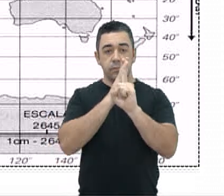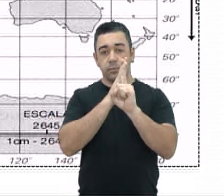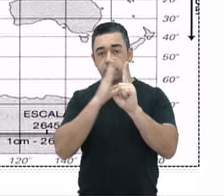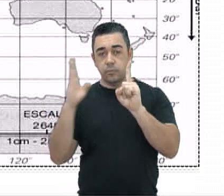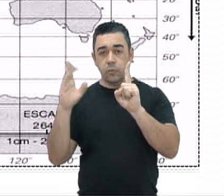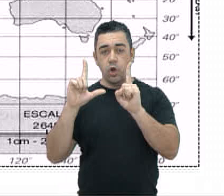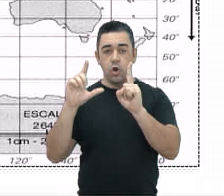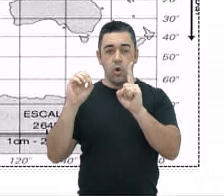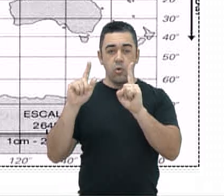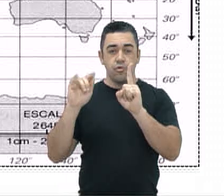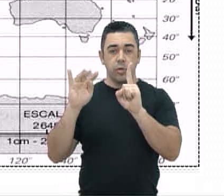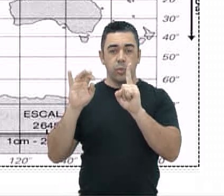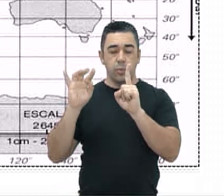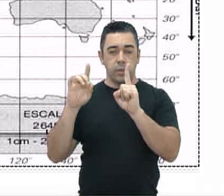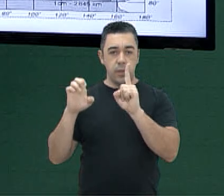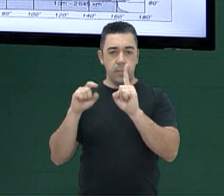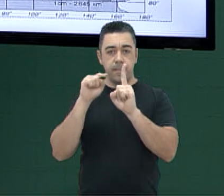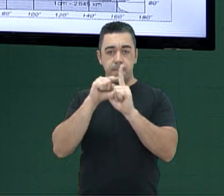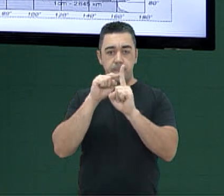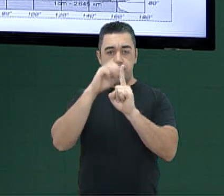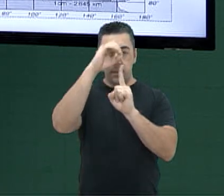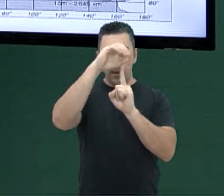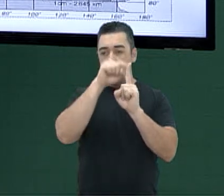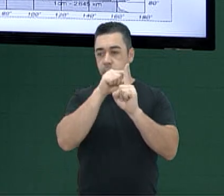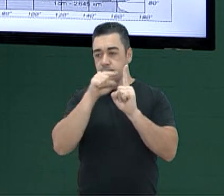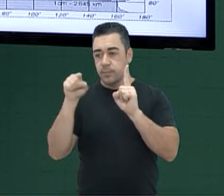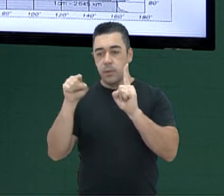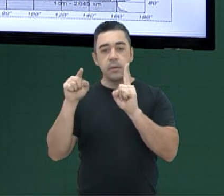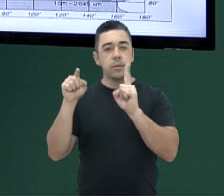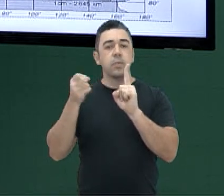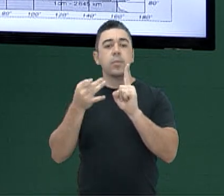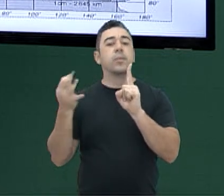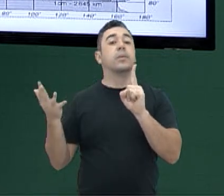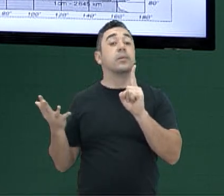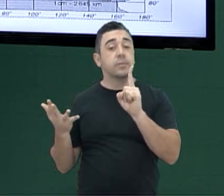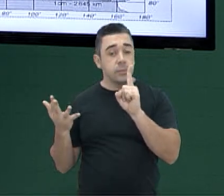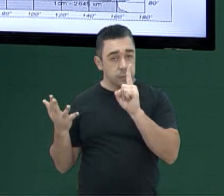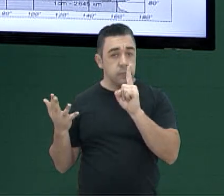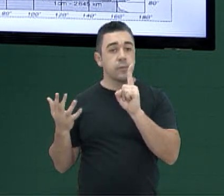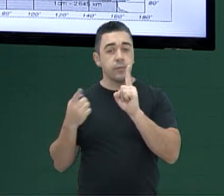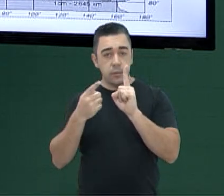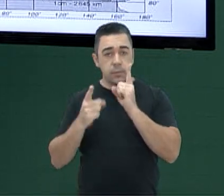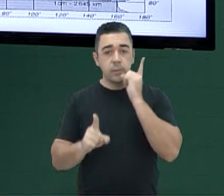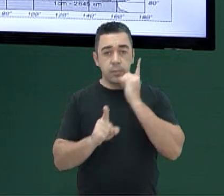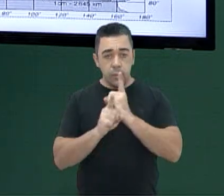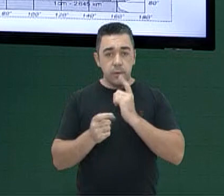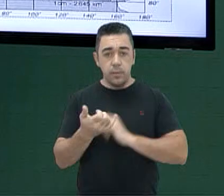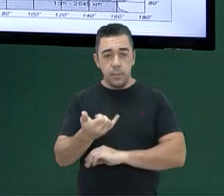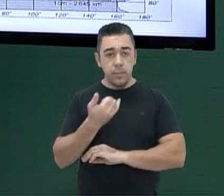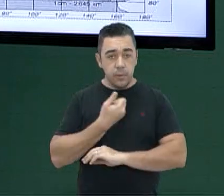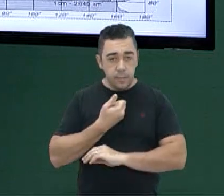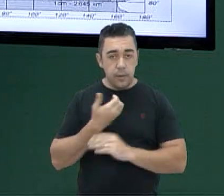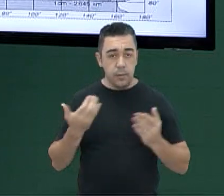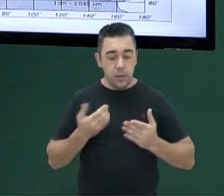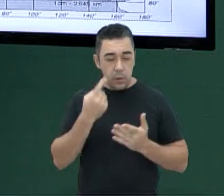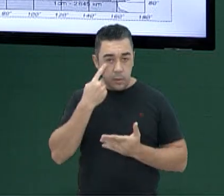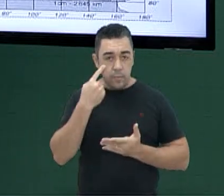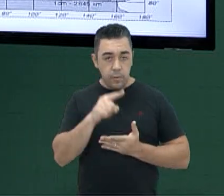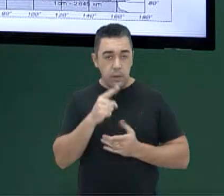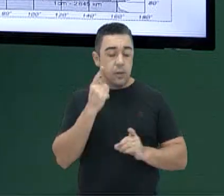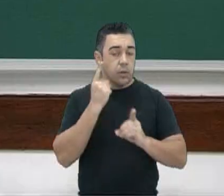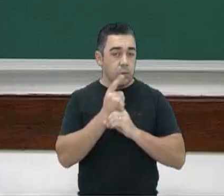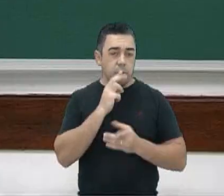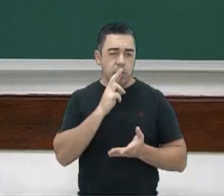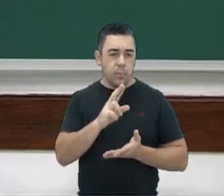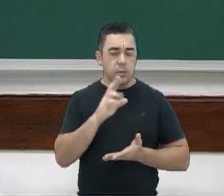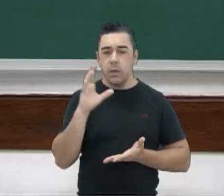do ponto B, qual é a distância entre o ponto B e a linha do meridiano de Greenwich. Quero que você faça essa observação.